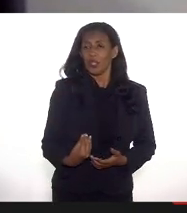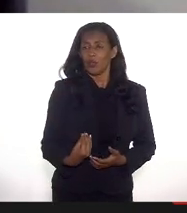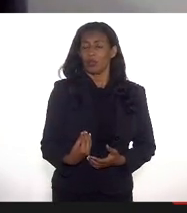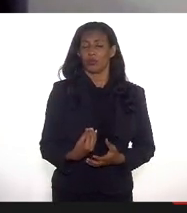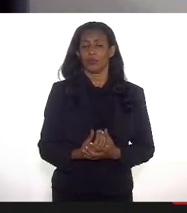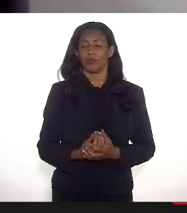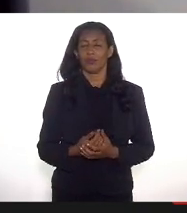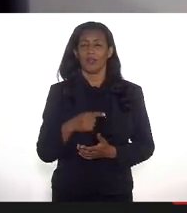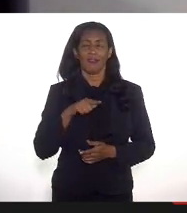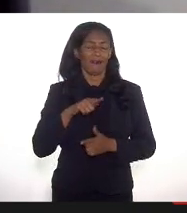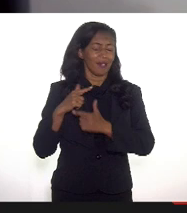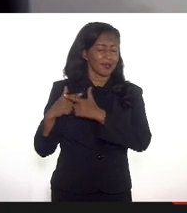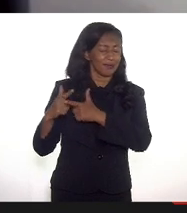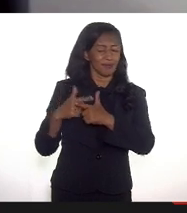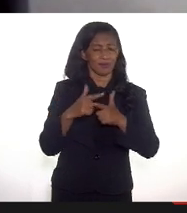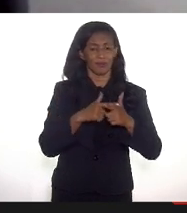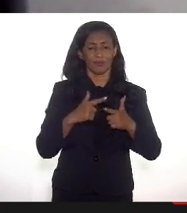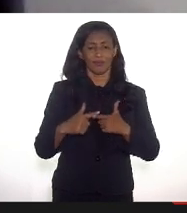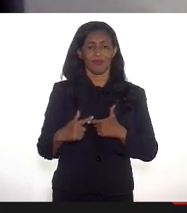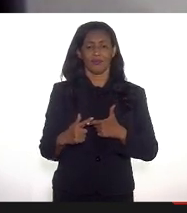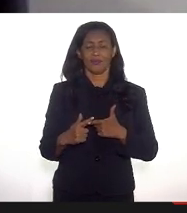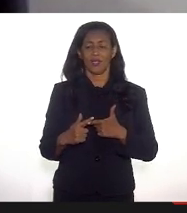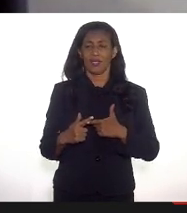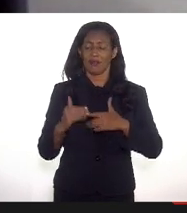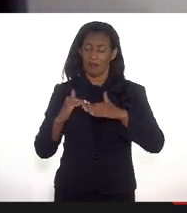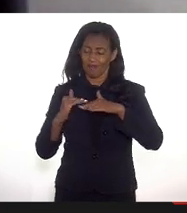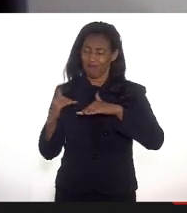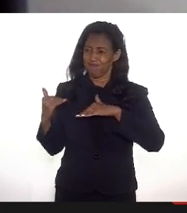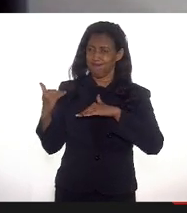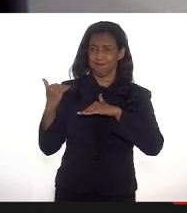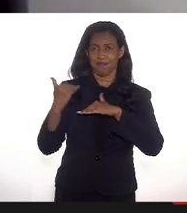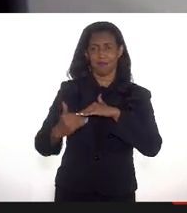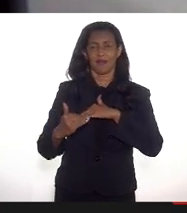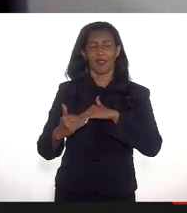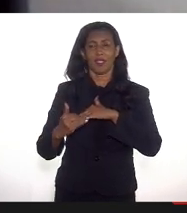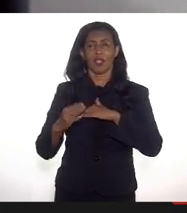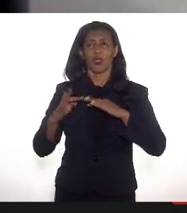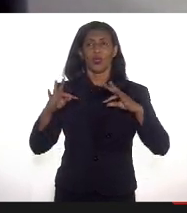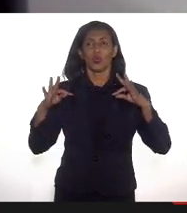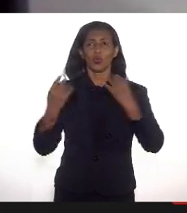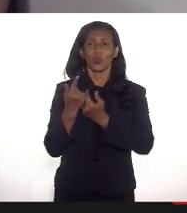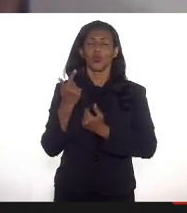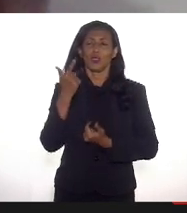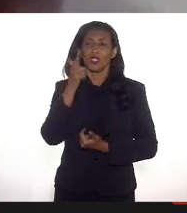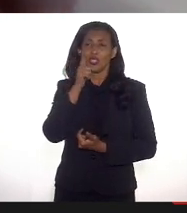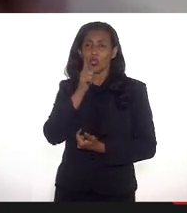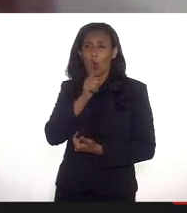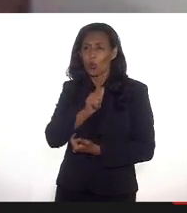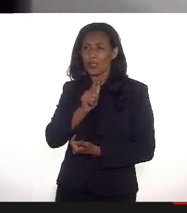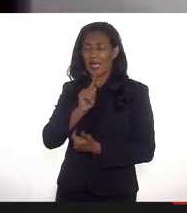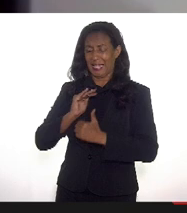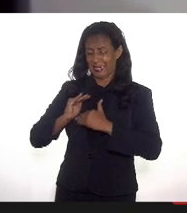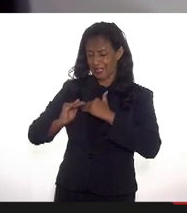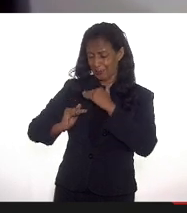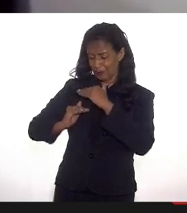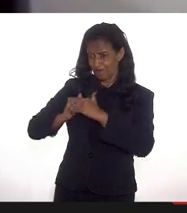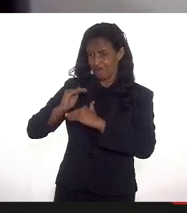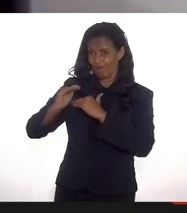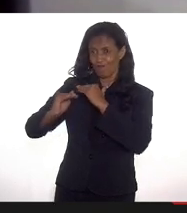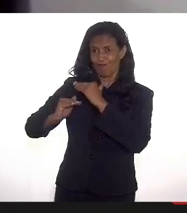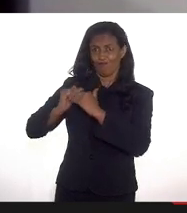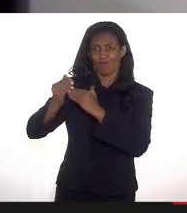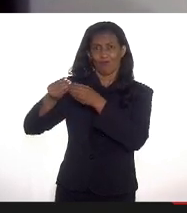É uma situação que extrapola aquilo que a gente consegue construir em termos